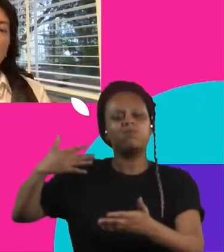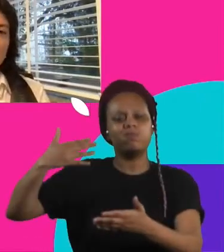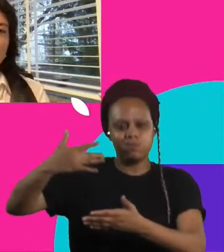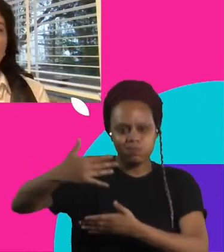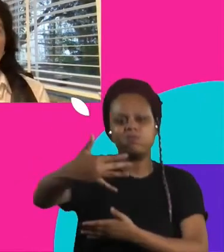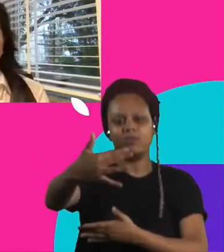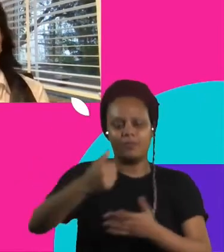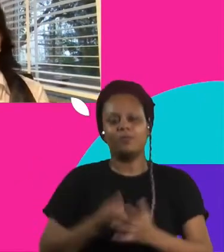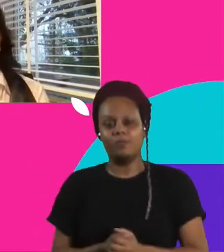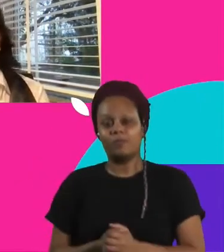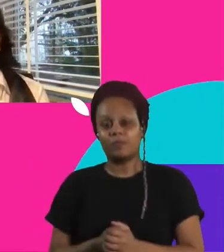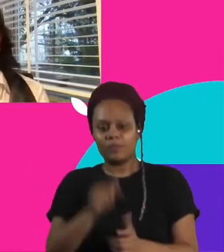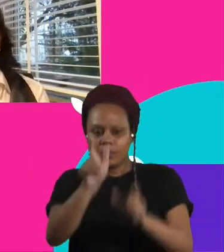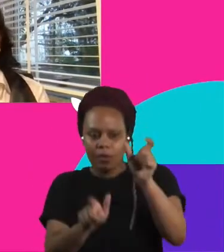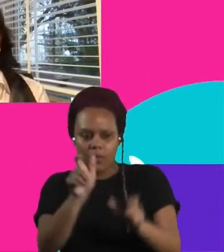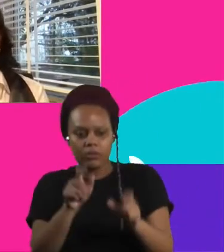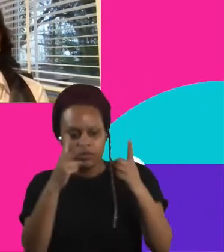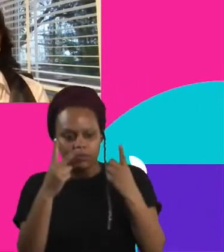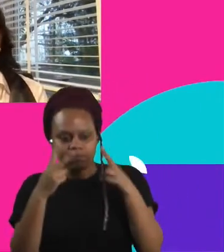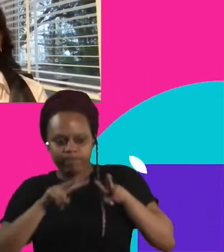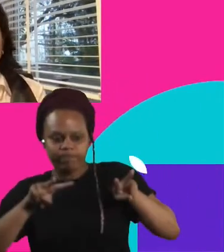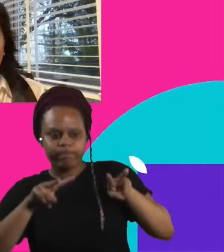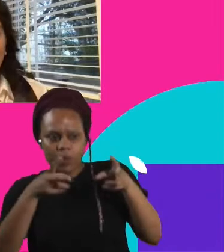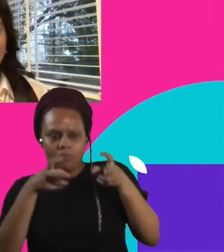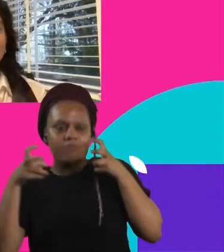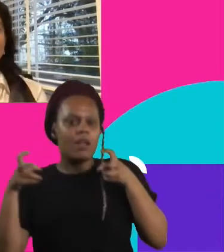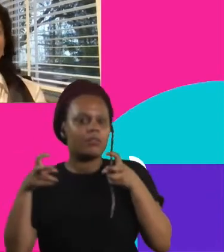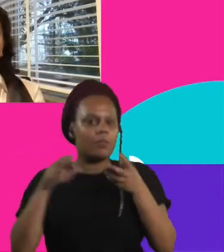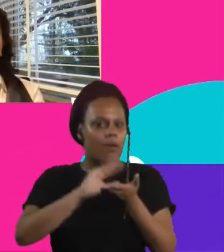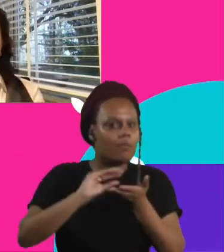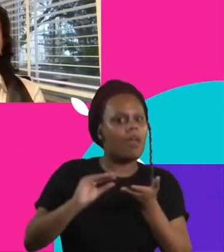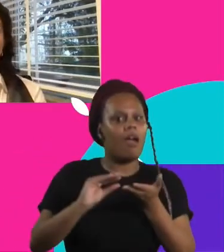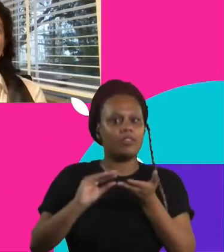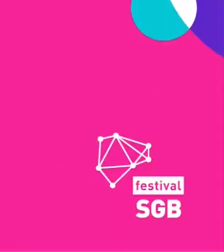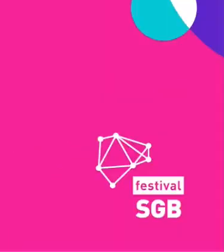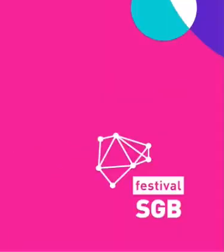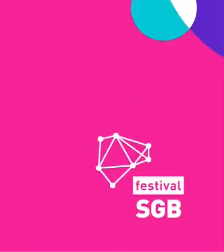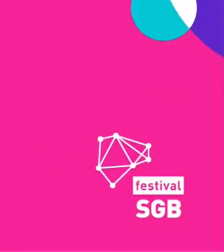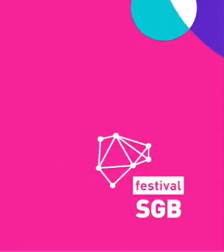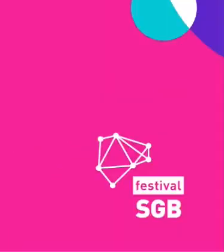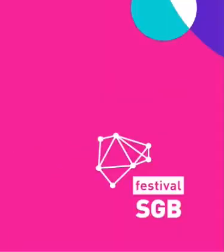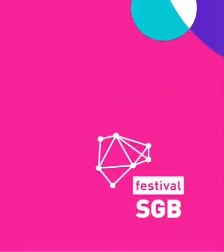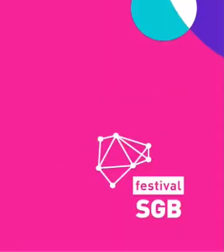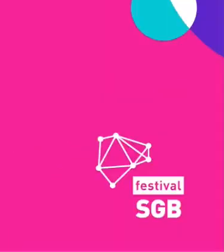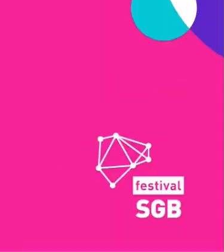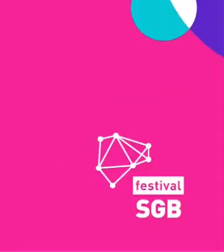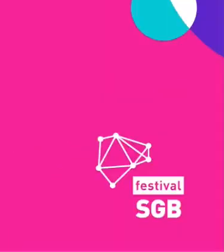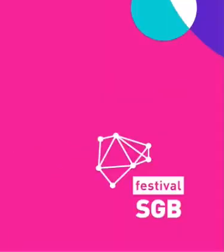pessoas olhando para dados, olhando para a informação, para construir um Brasil melhor. Muito obrigada. Jorge.